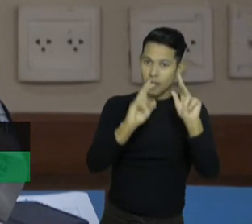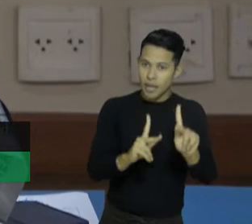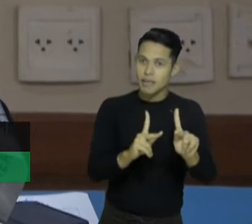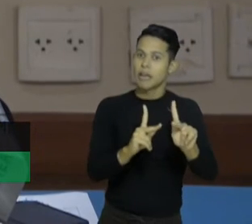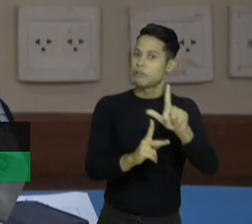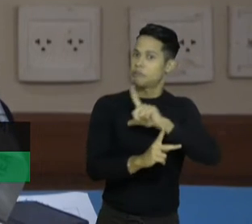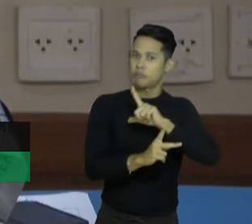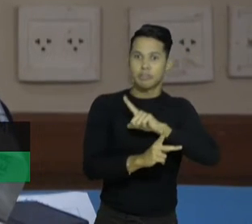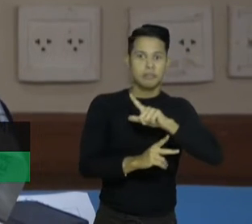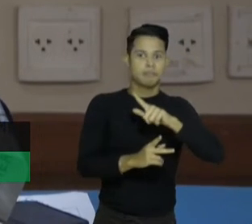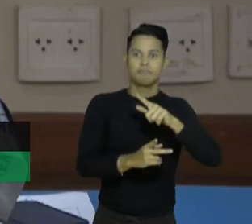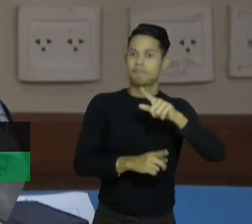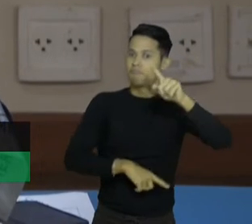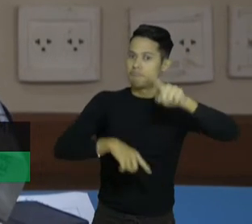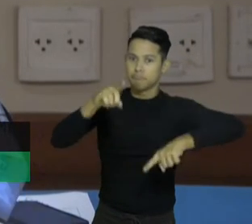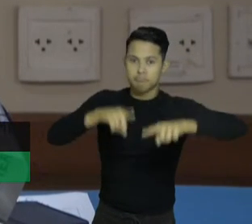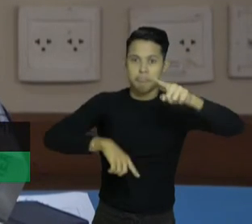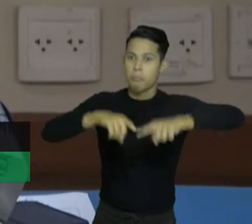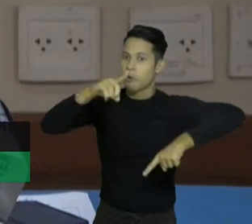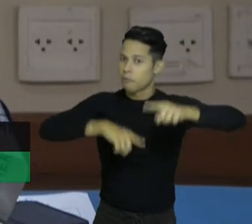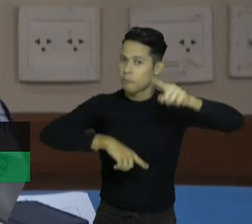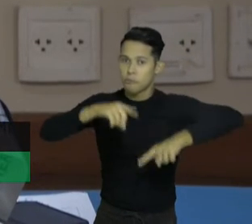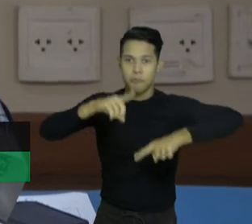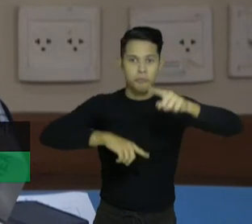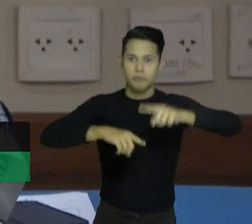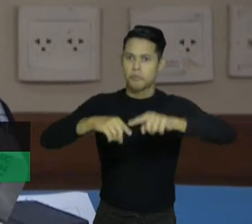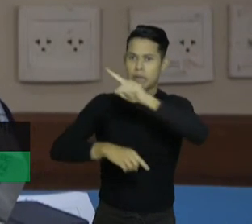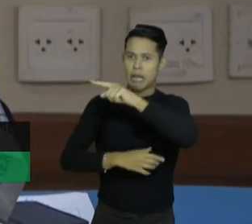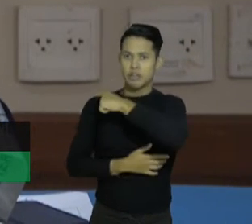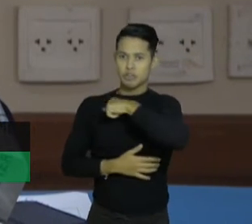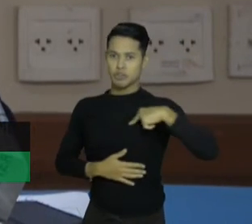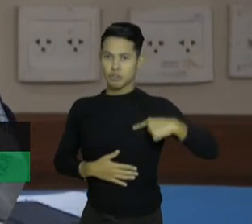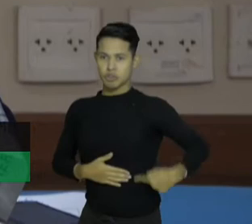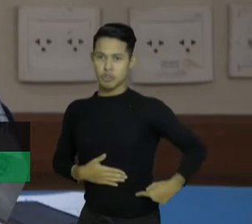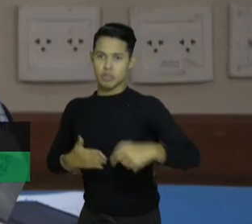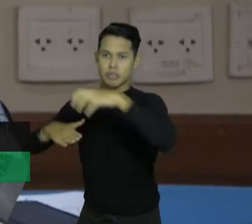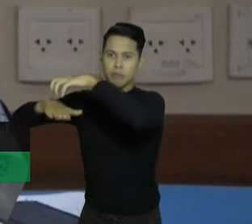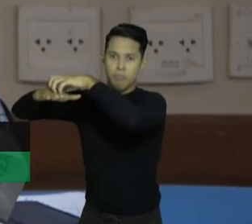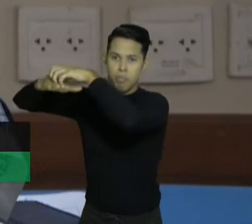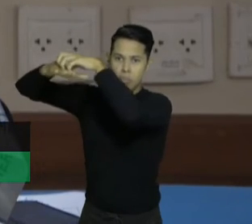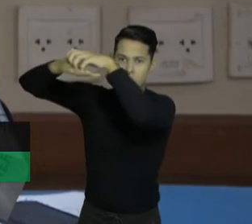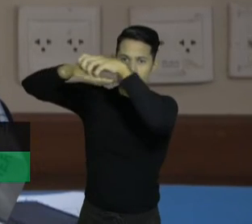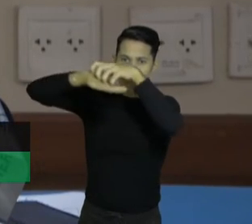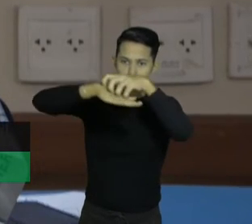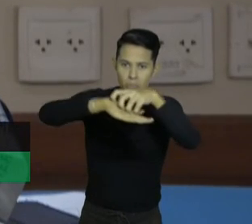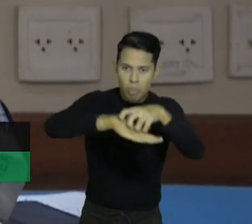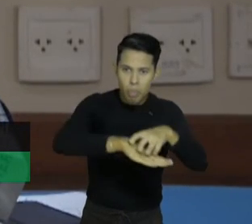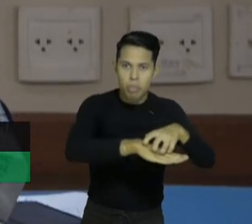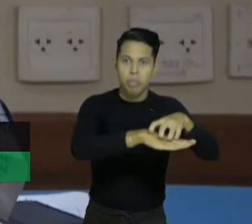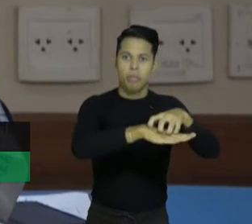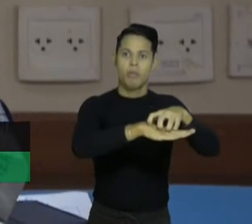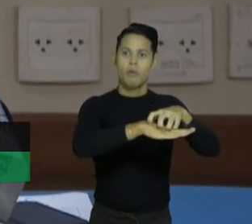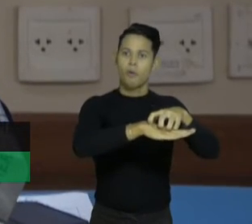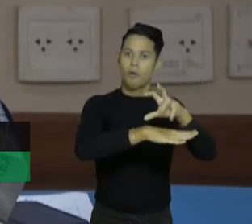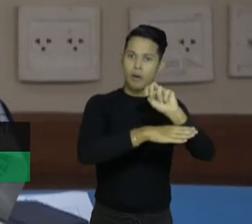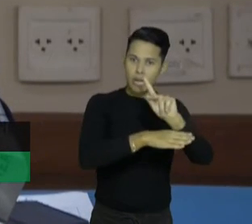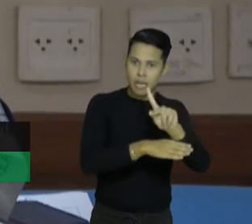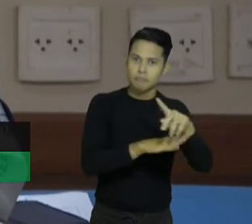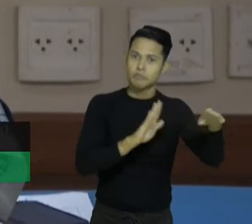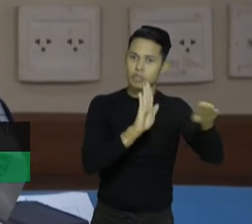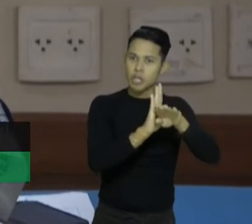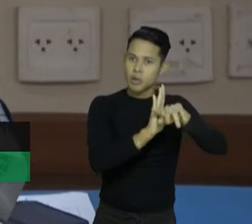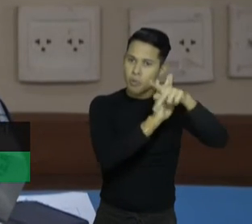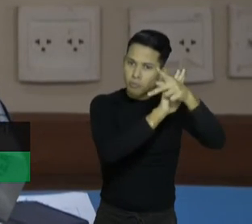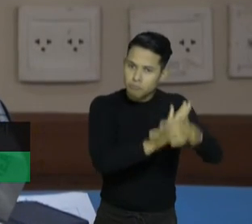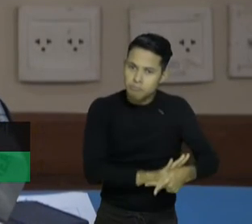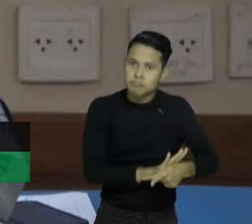exportação da não sei se da China da Ásia e o cristal começou a chegar no mercado e